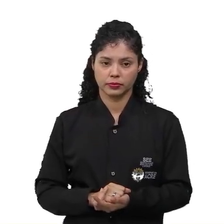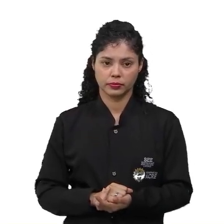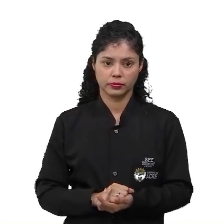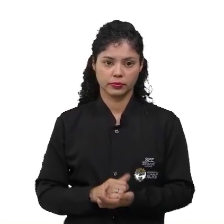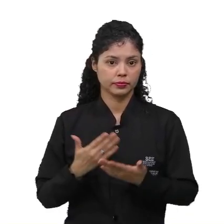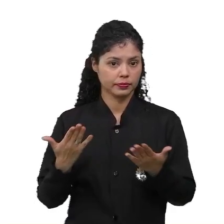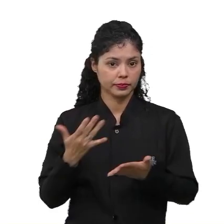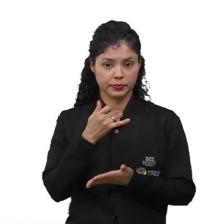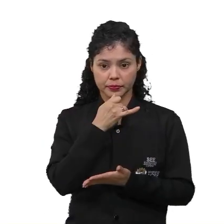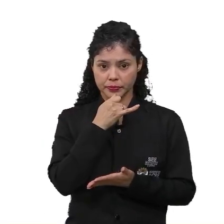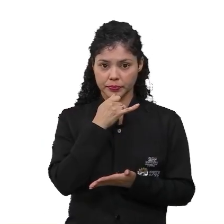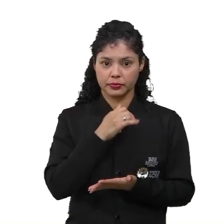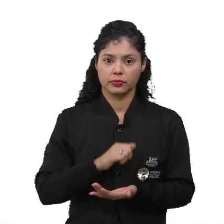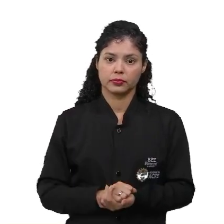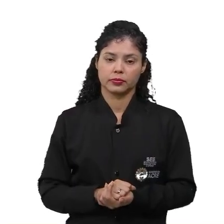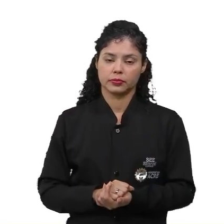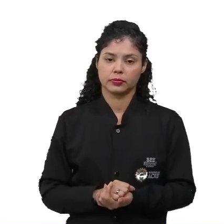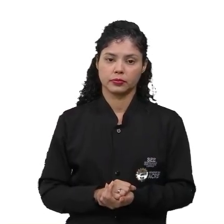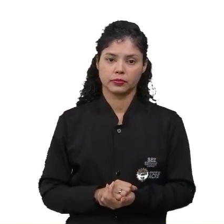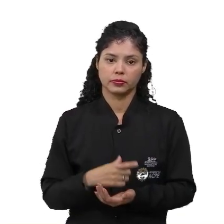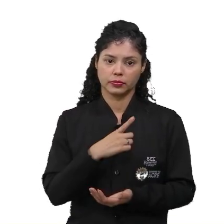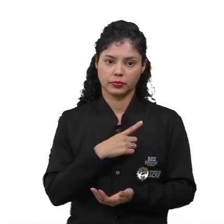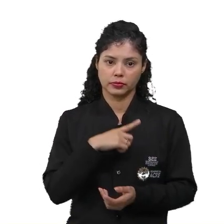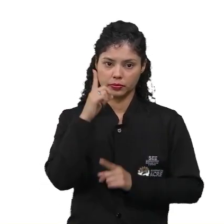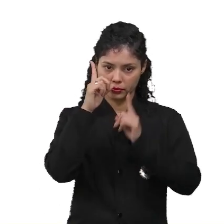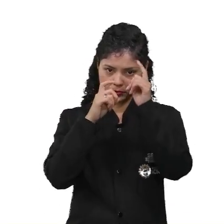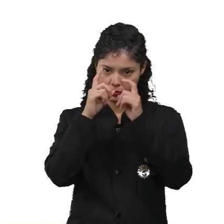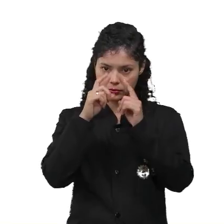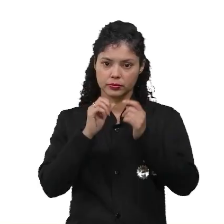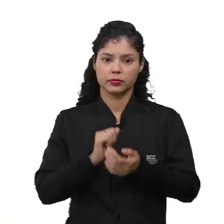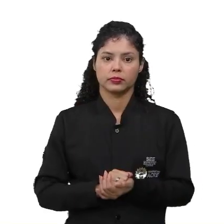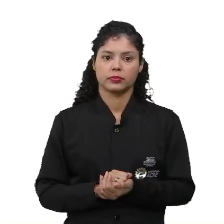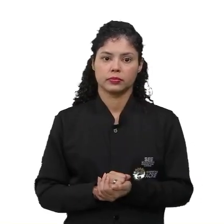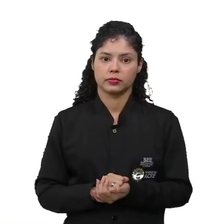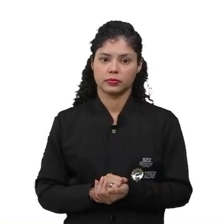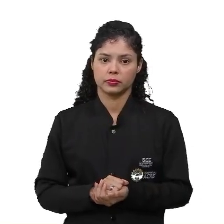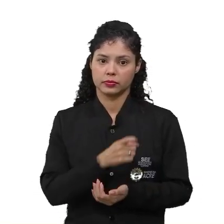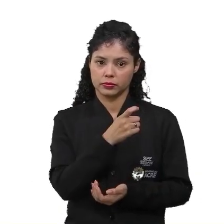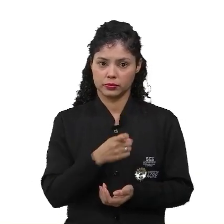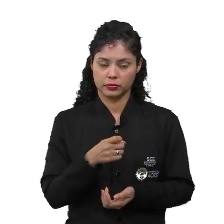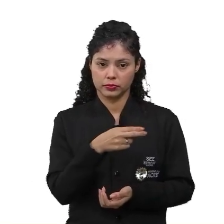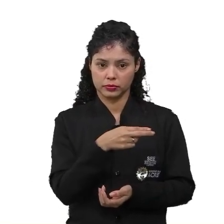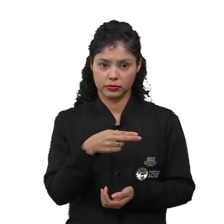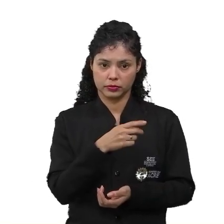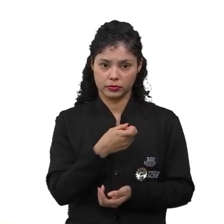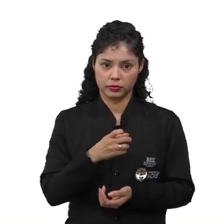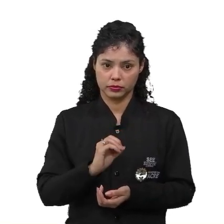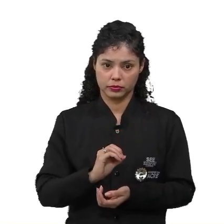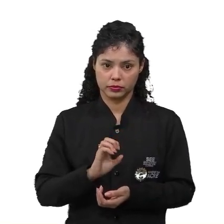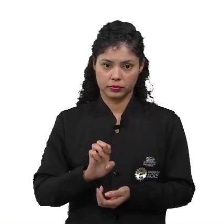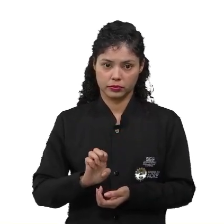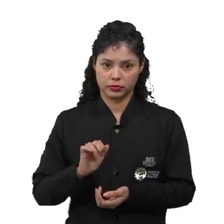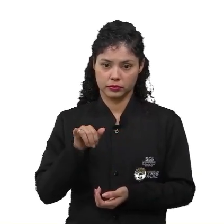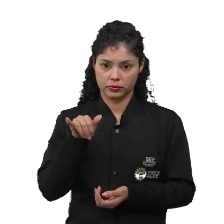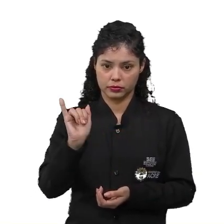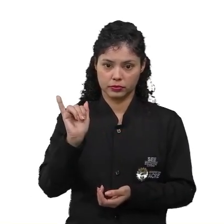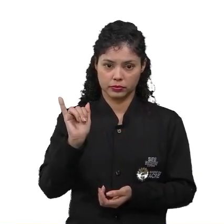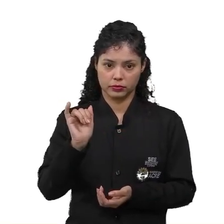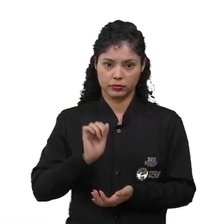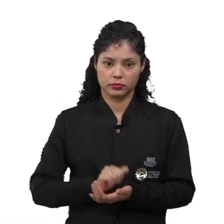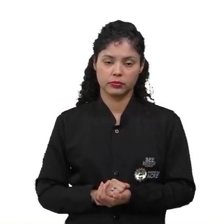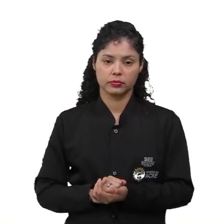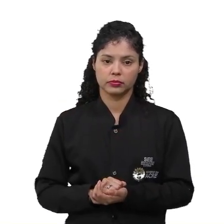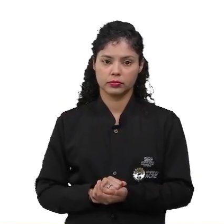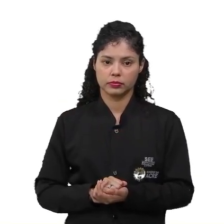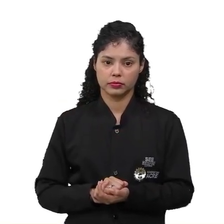Então, por exemplo, quando nós temos uma expressão do tipo x igual a x0 vezes